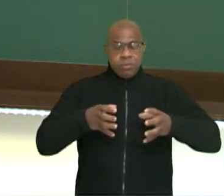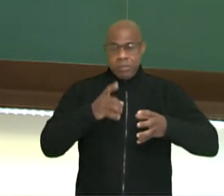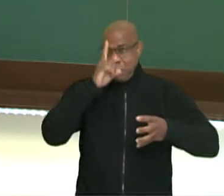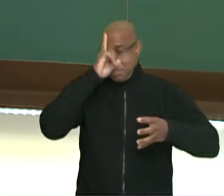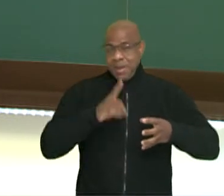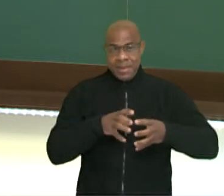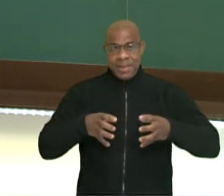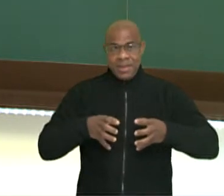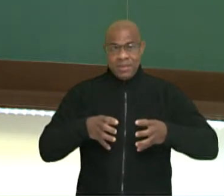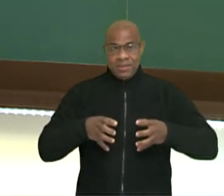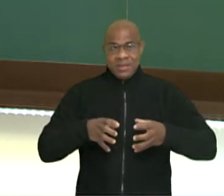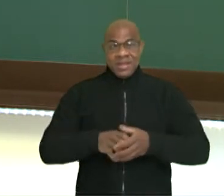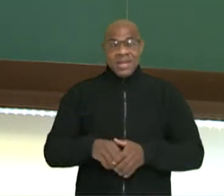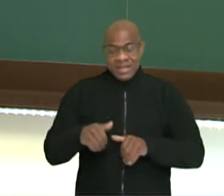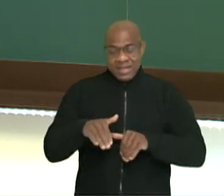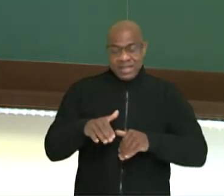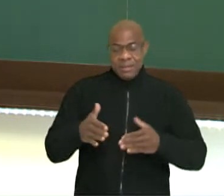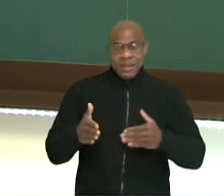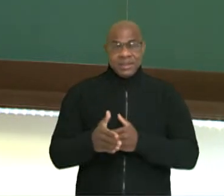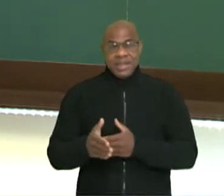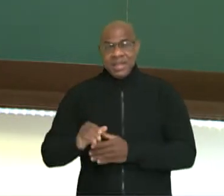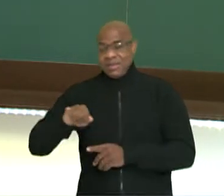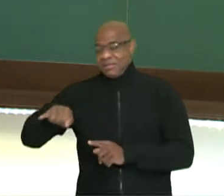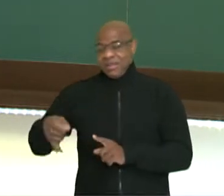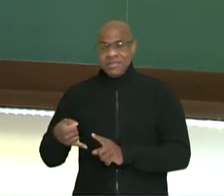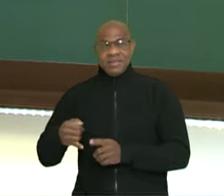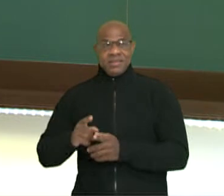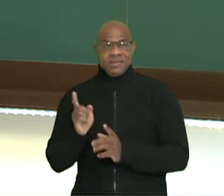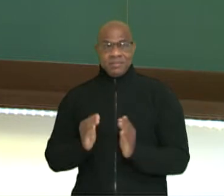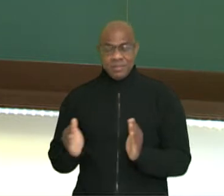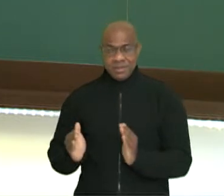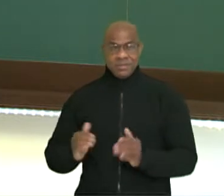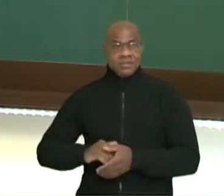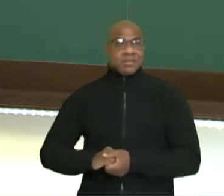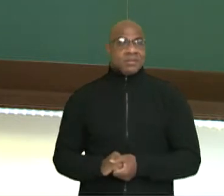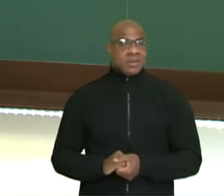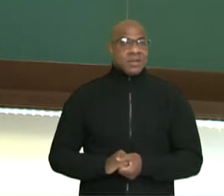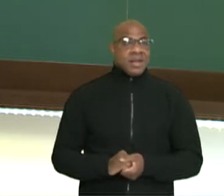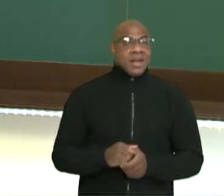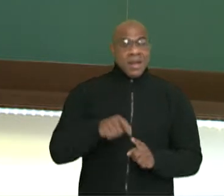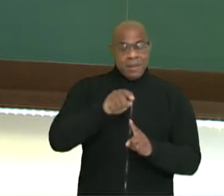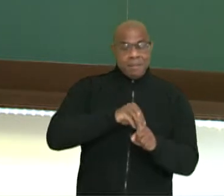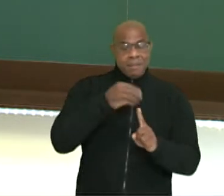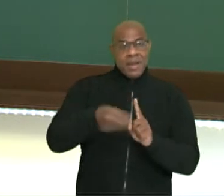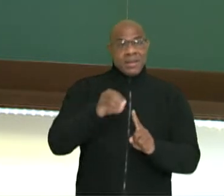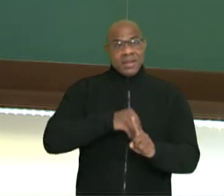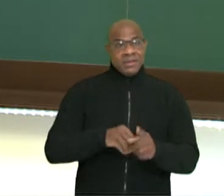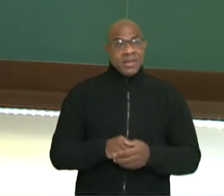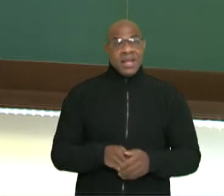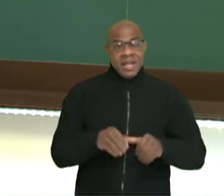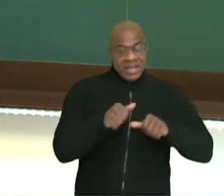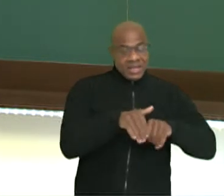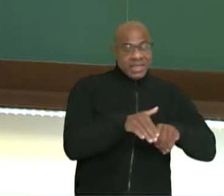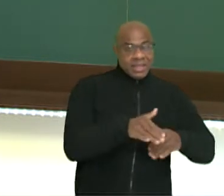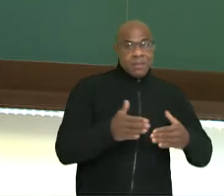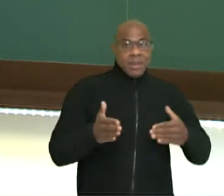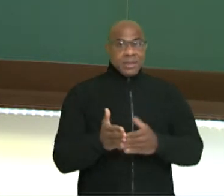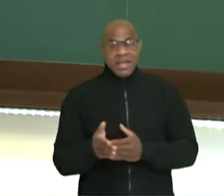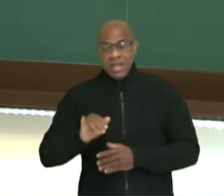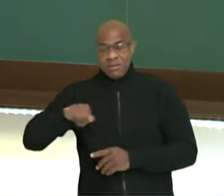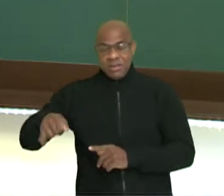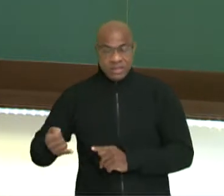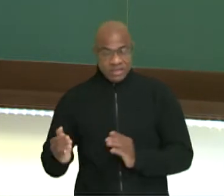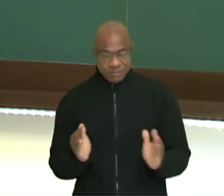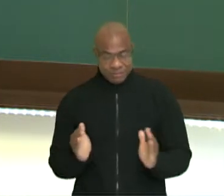E como não podia faltar, cadê a nossa banana? Tá aqui, ó, de setembro a janeiro, a época da banana. Então, podemos